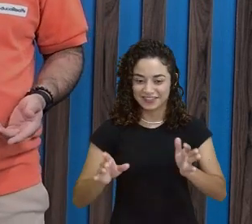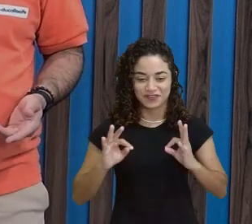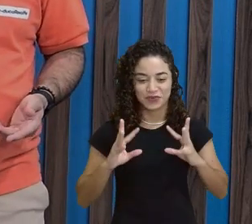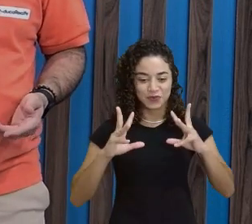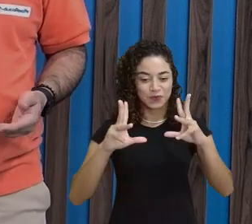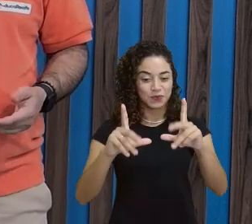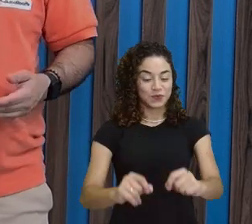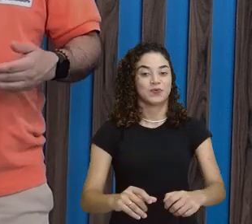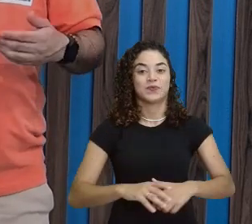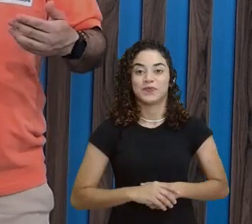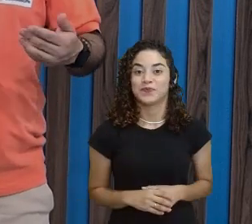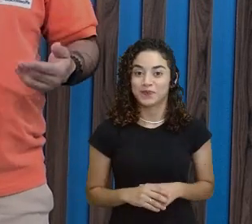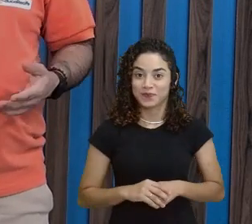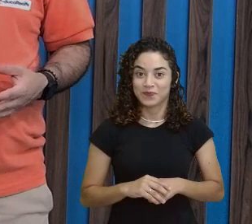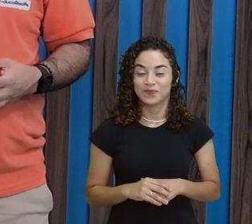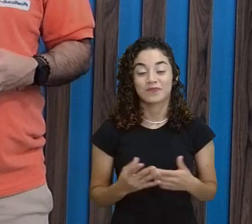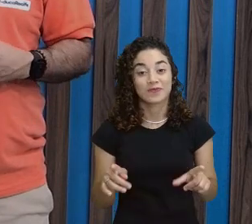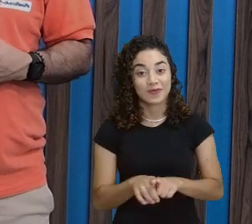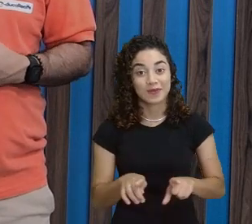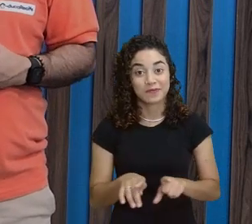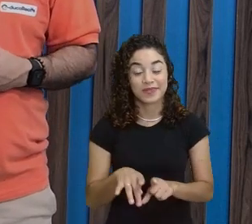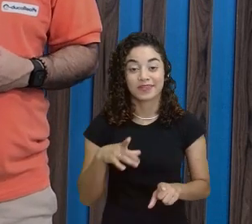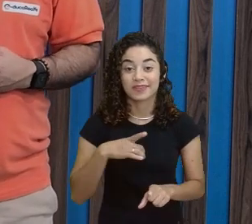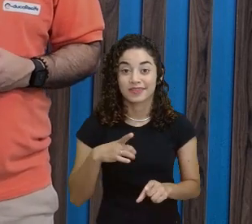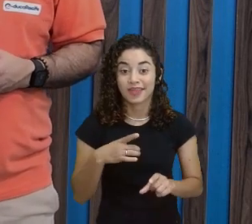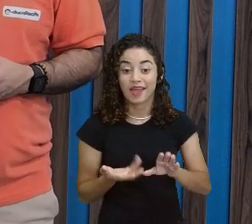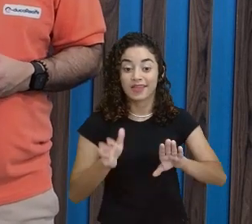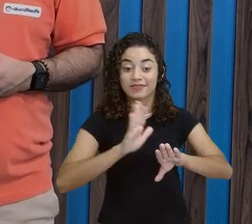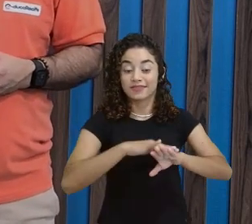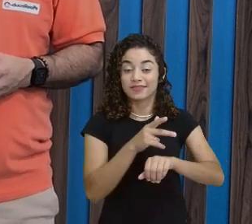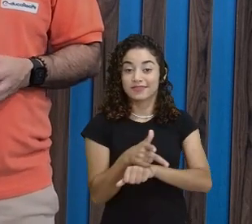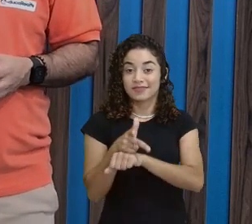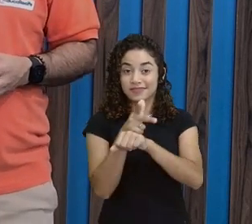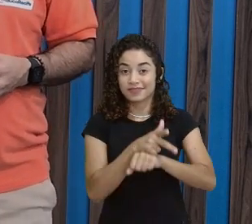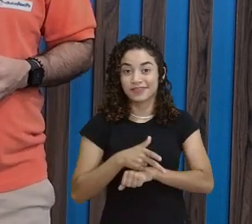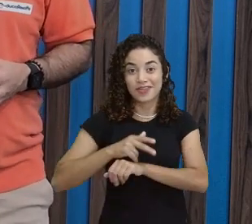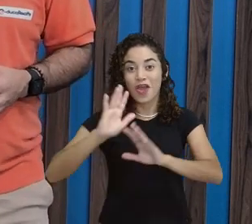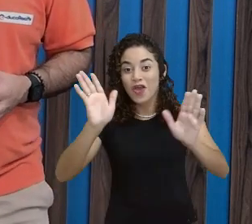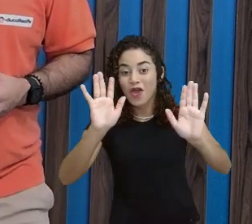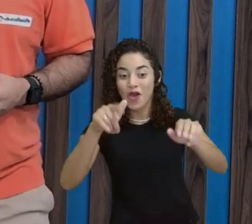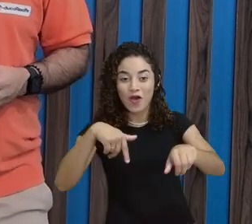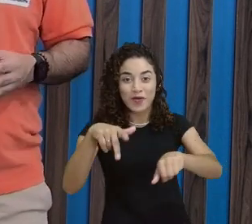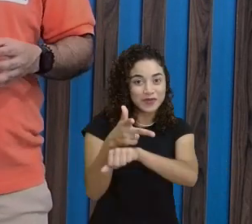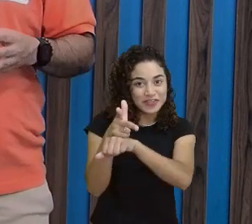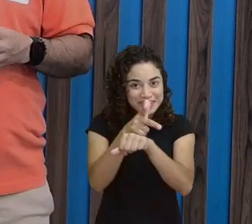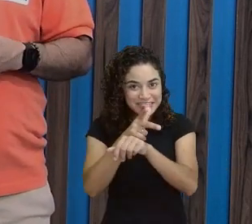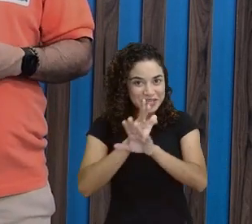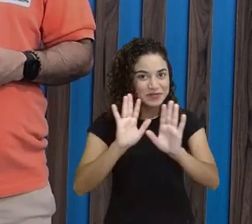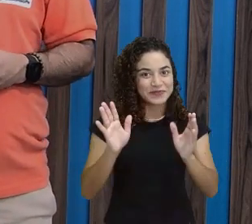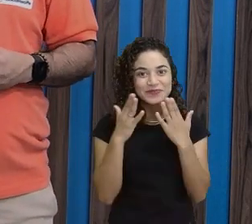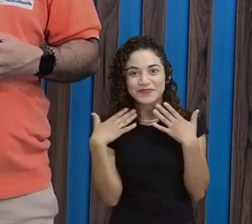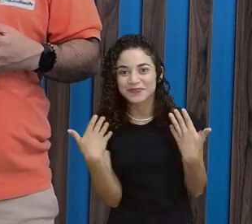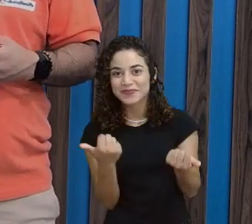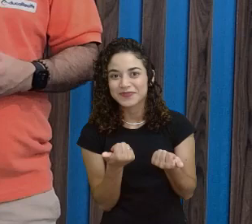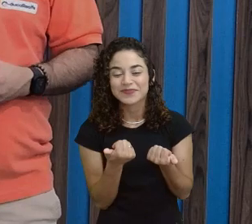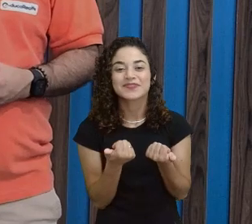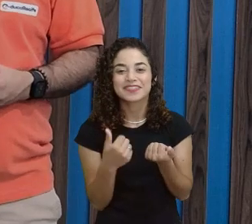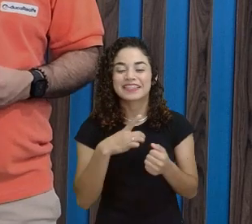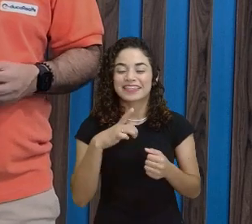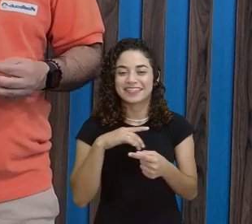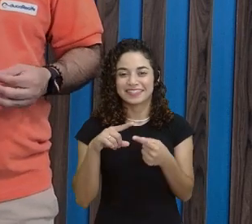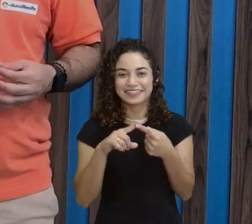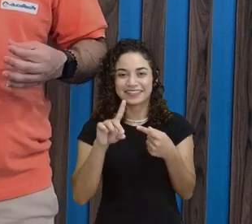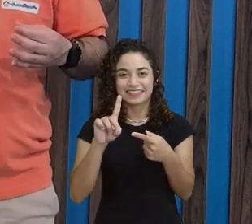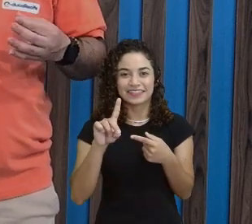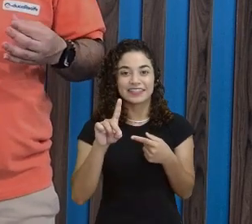e todas. E nós temos na produção, alô produção, a gente tem ali, ó,